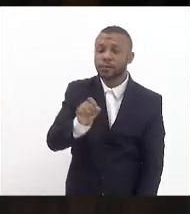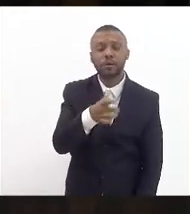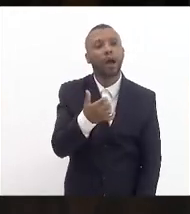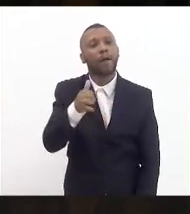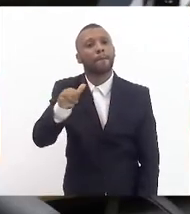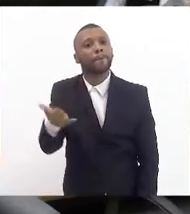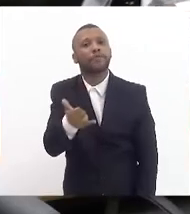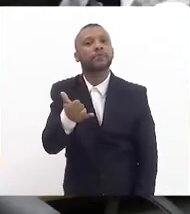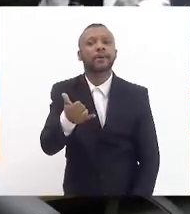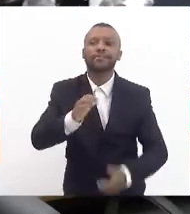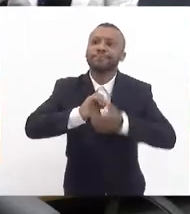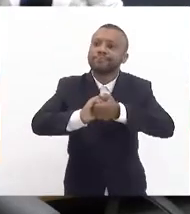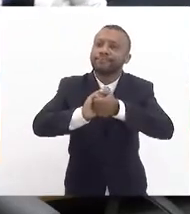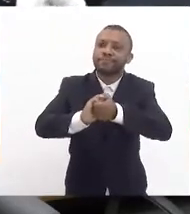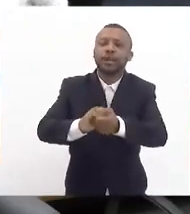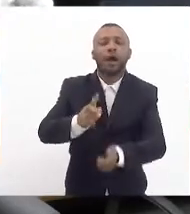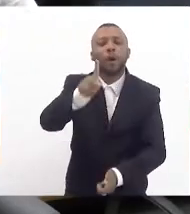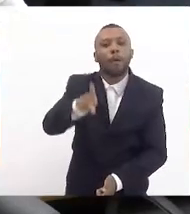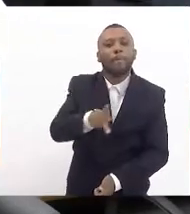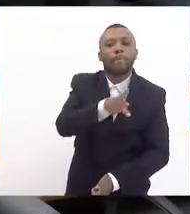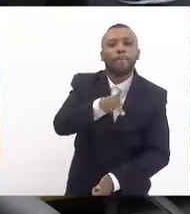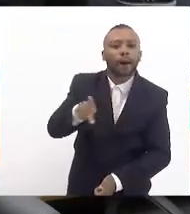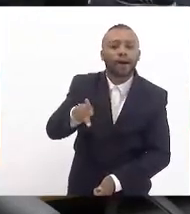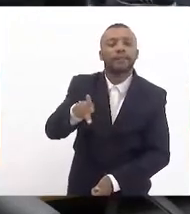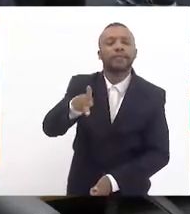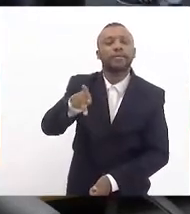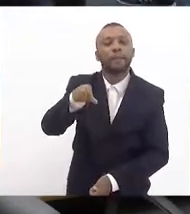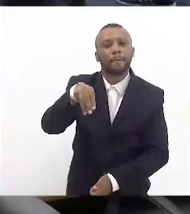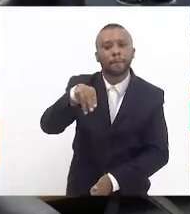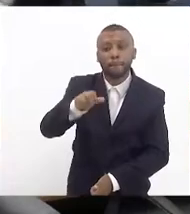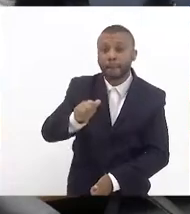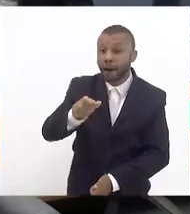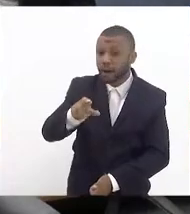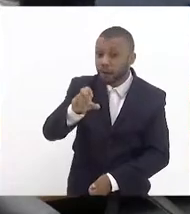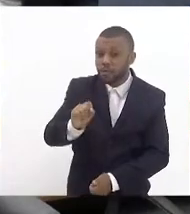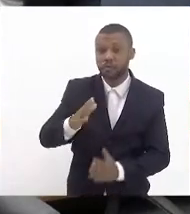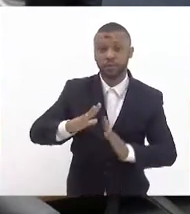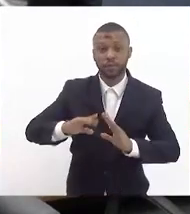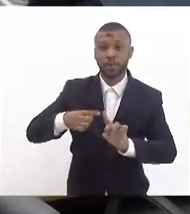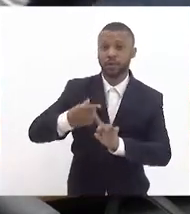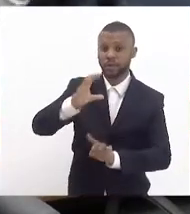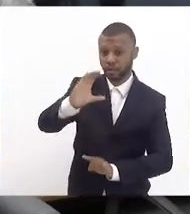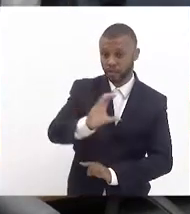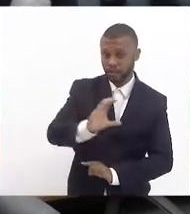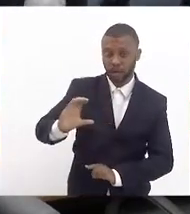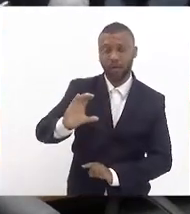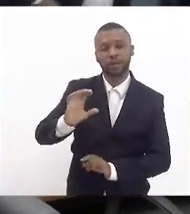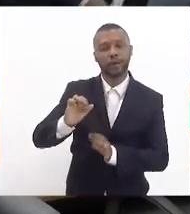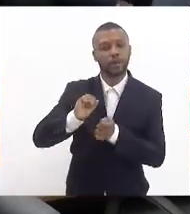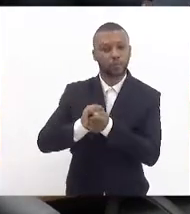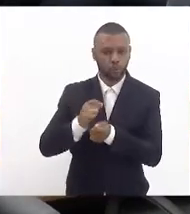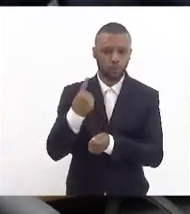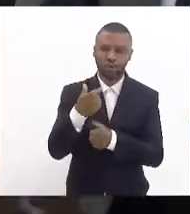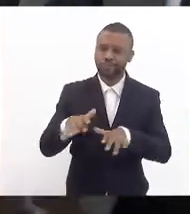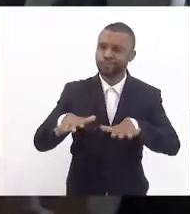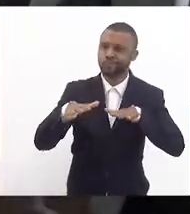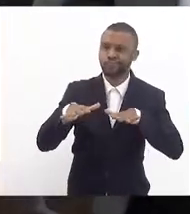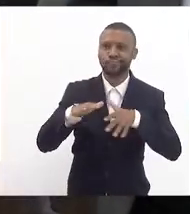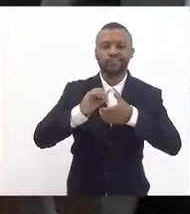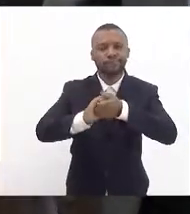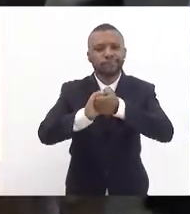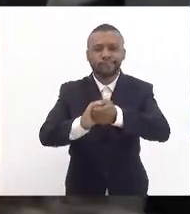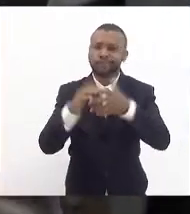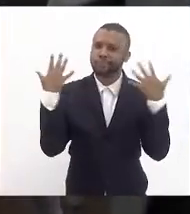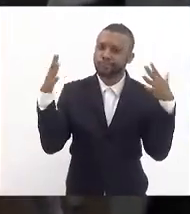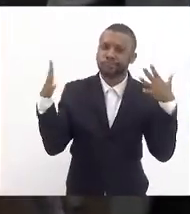padre Marcos, cônego da Igreja Católica, está conosco presente, fazer uma saudação especial.